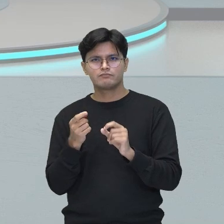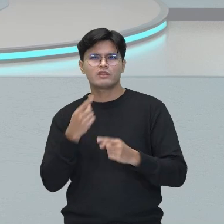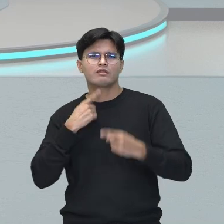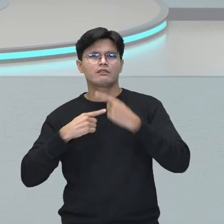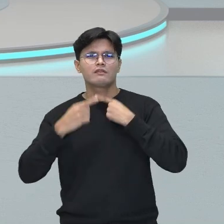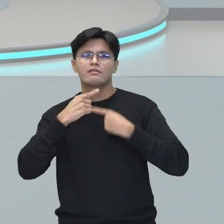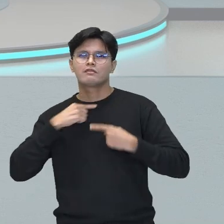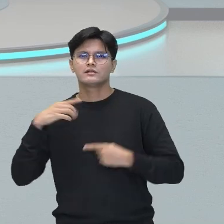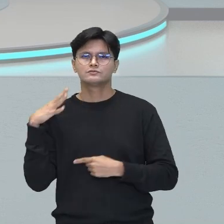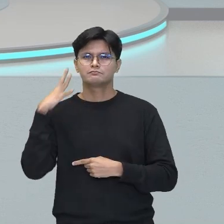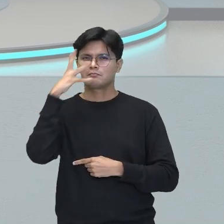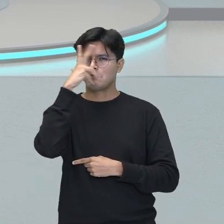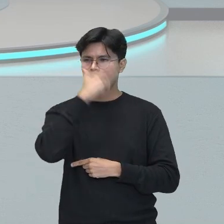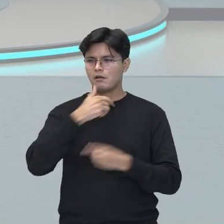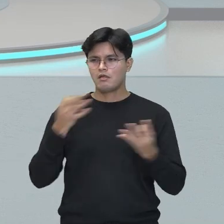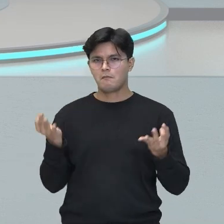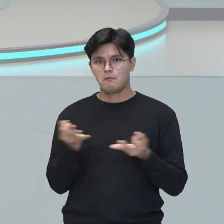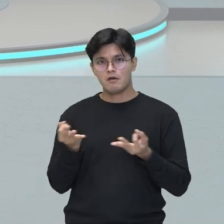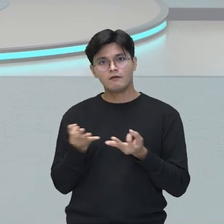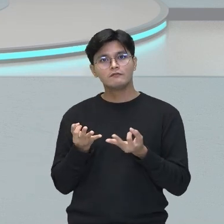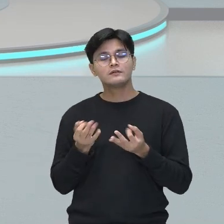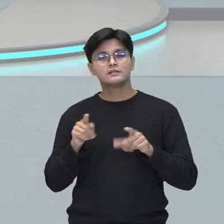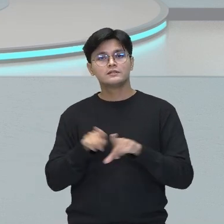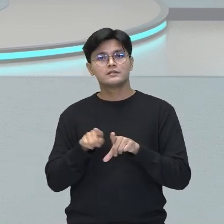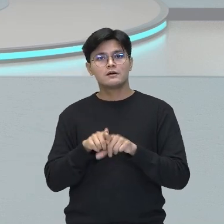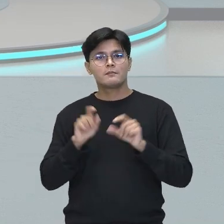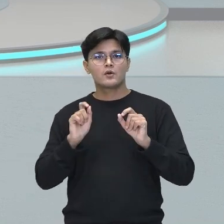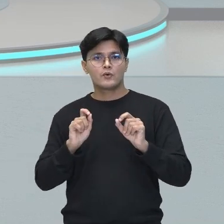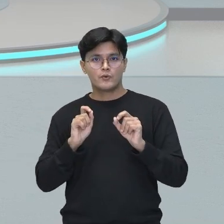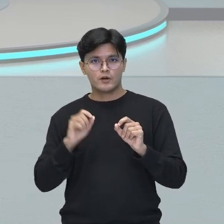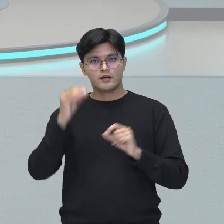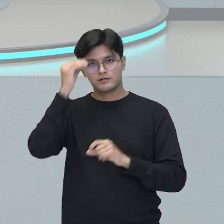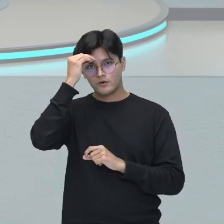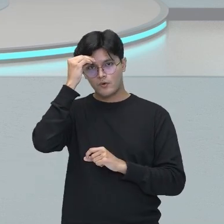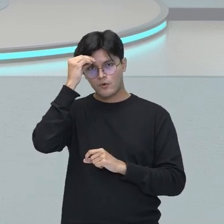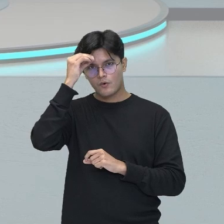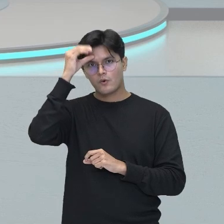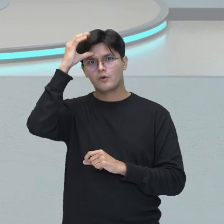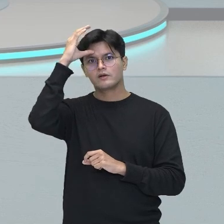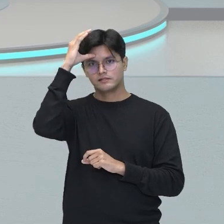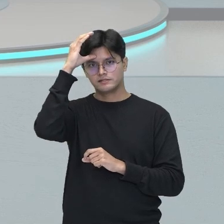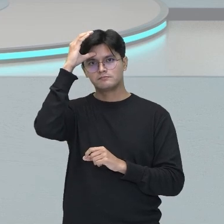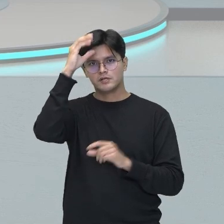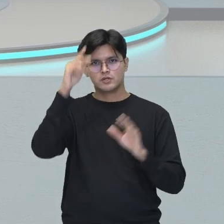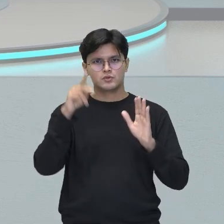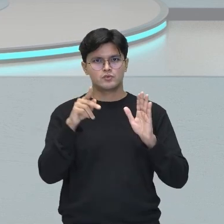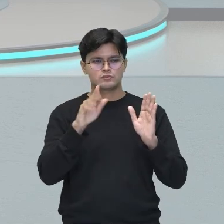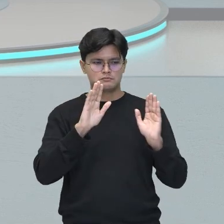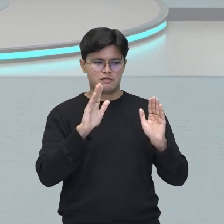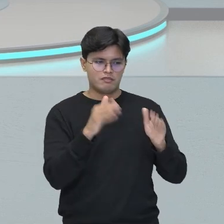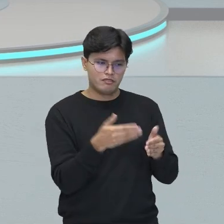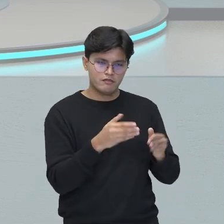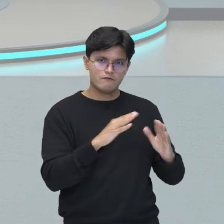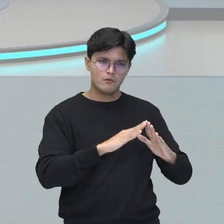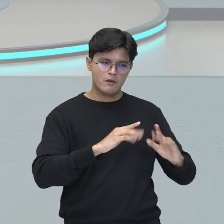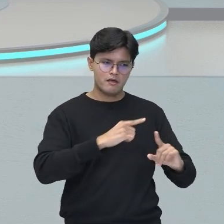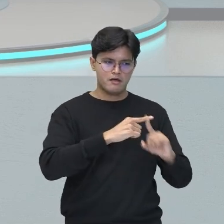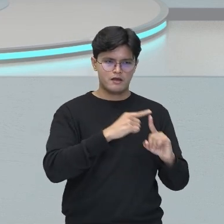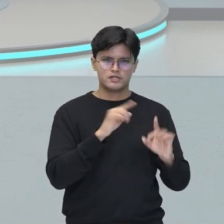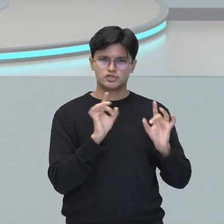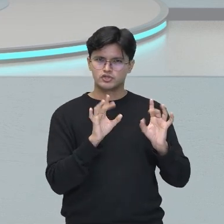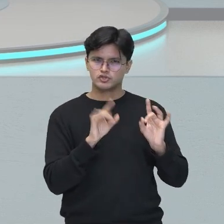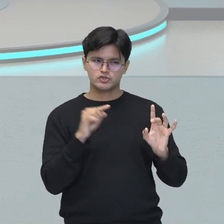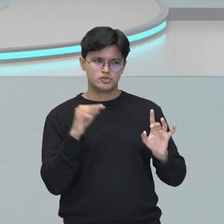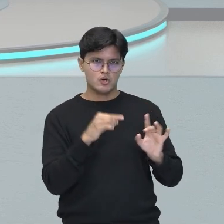homem descentralização do conhecimento onde a igreja perde o monopólio né só a